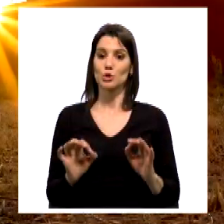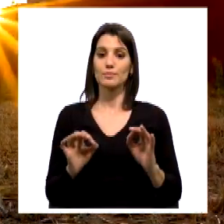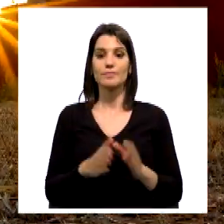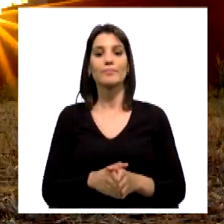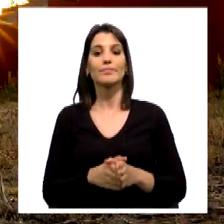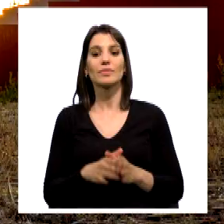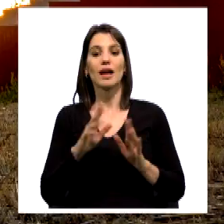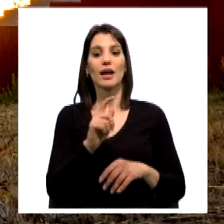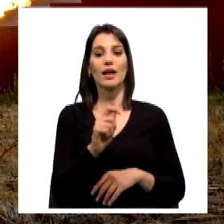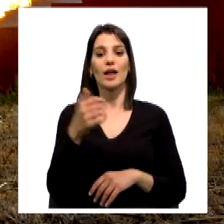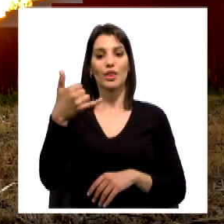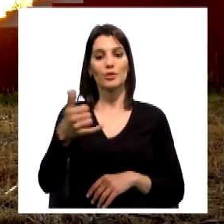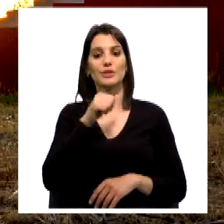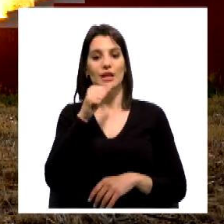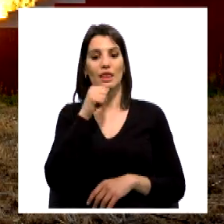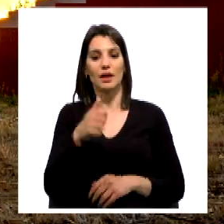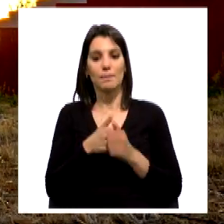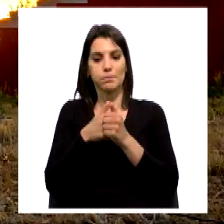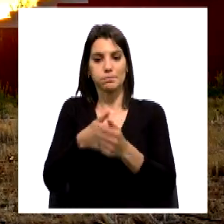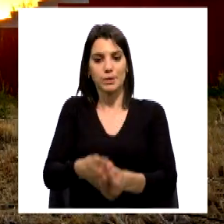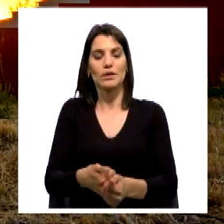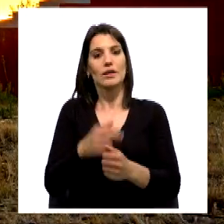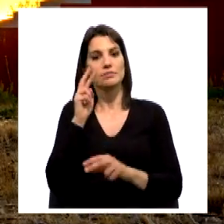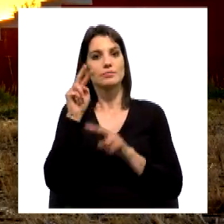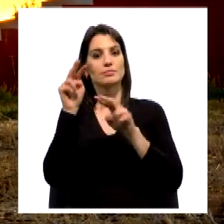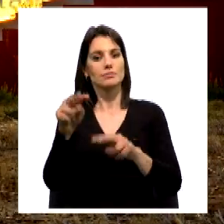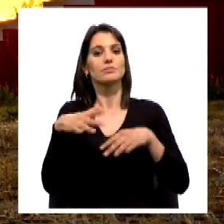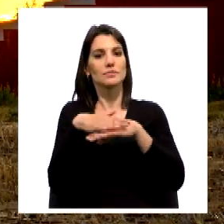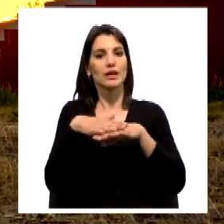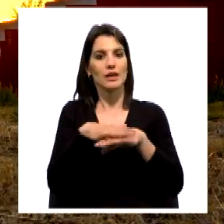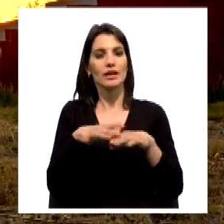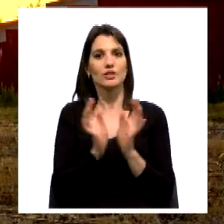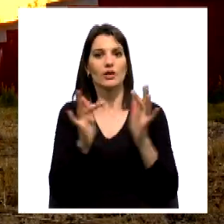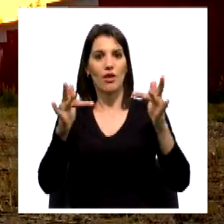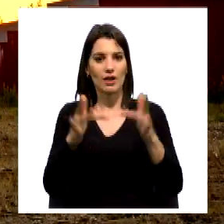o concerto, mas o E2 faz sempre encore. Fica de olho no palco, nas